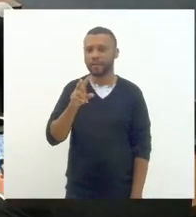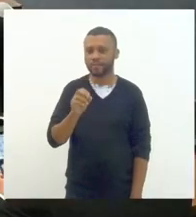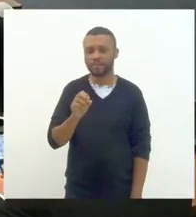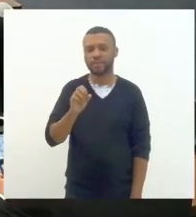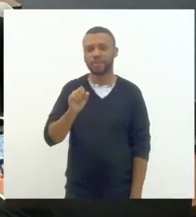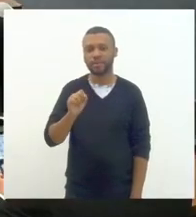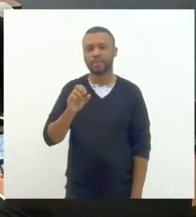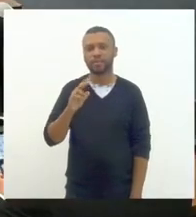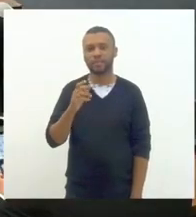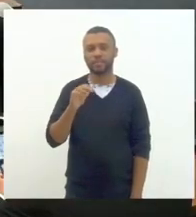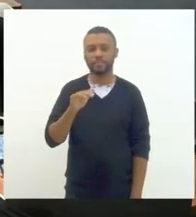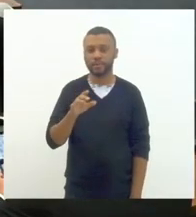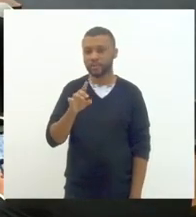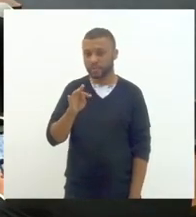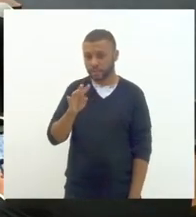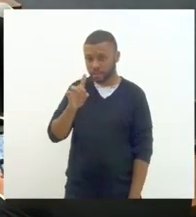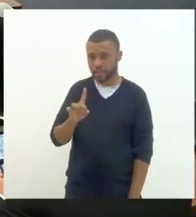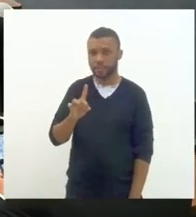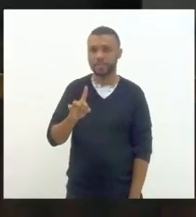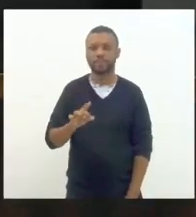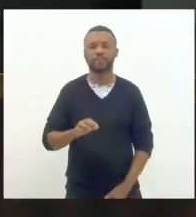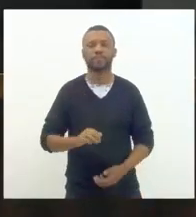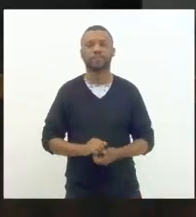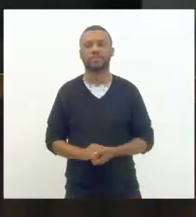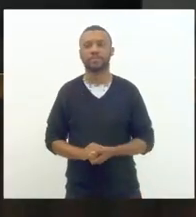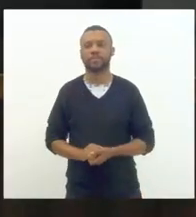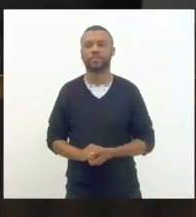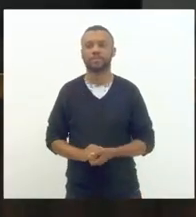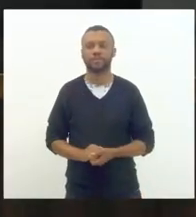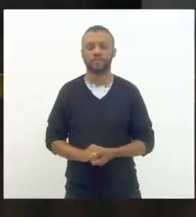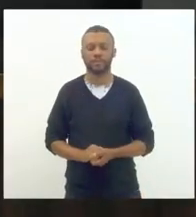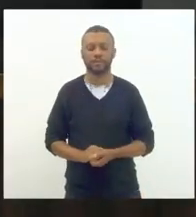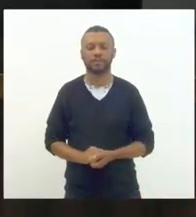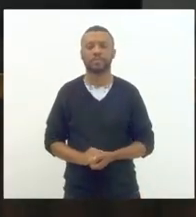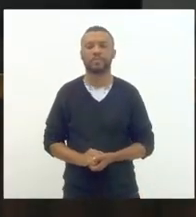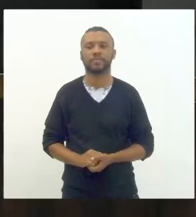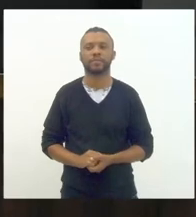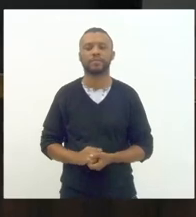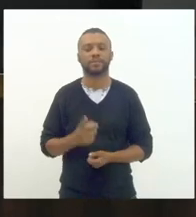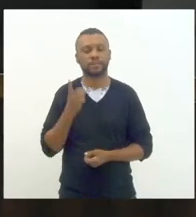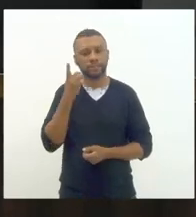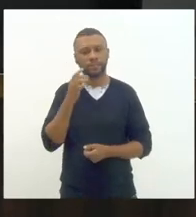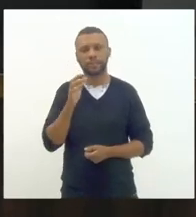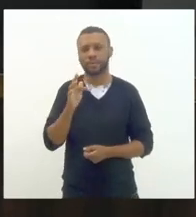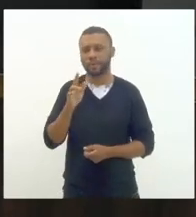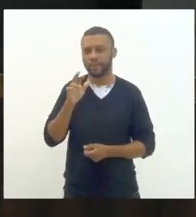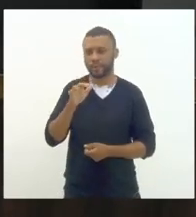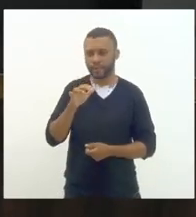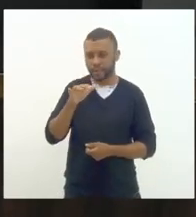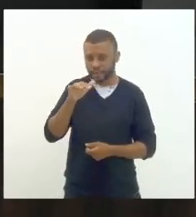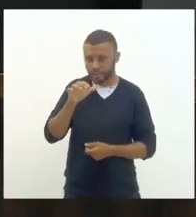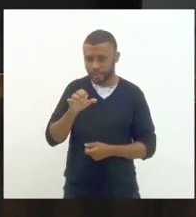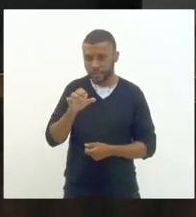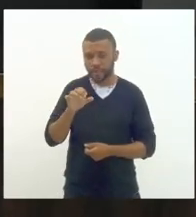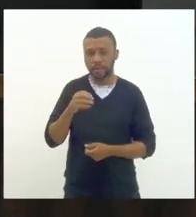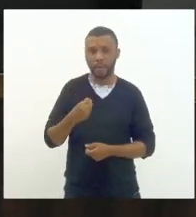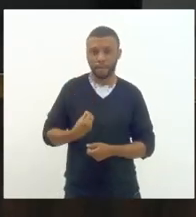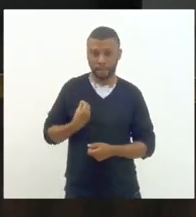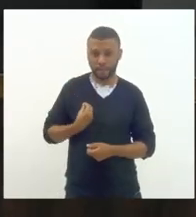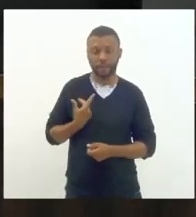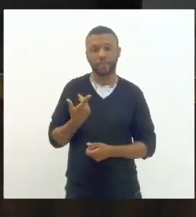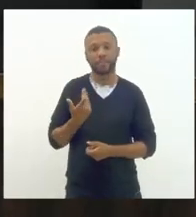poderia falar? Deputado Gustavo Schmidt, presidente, vai votar. Deputada Franciane, tem que votar no